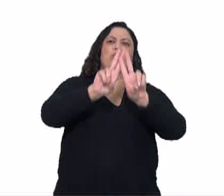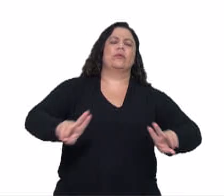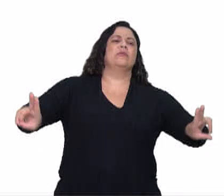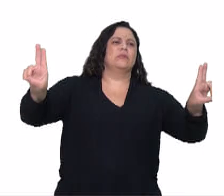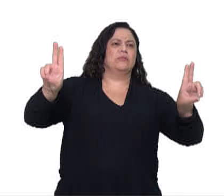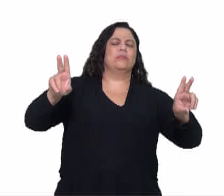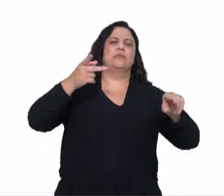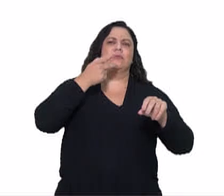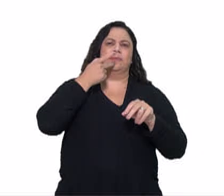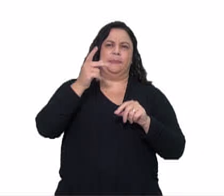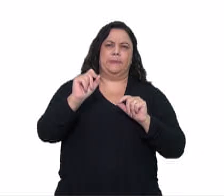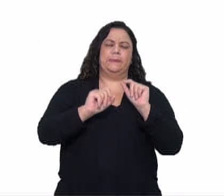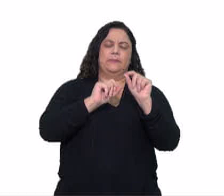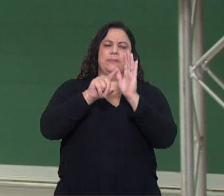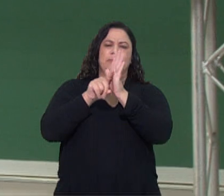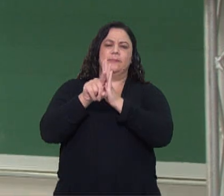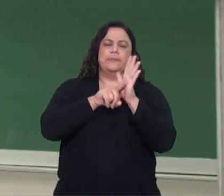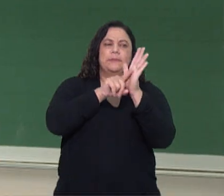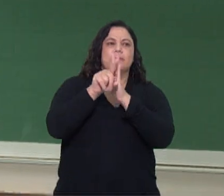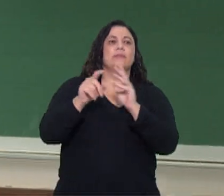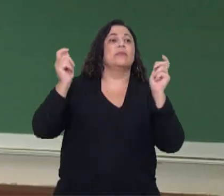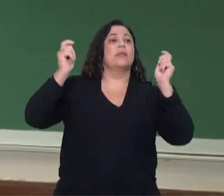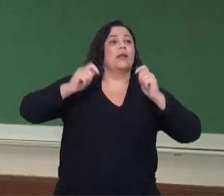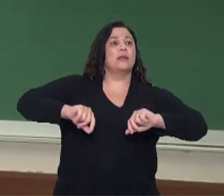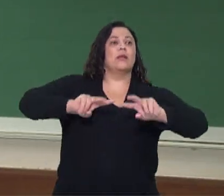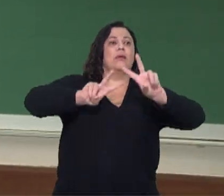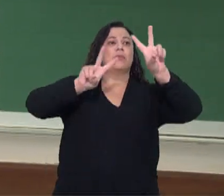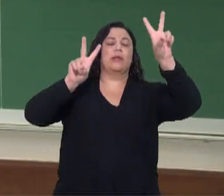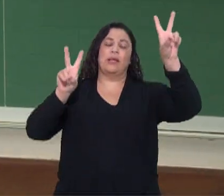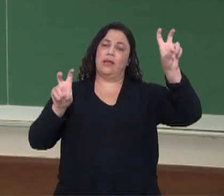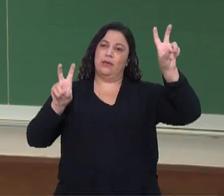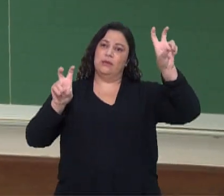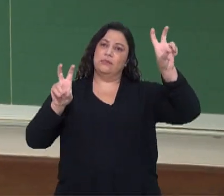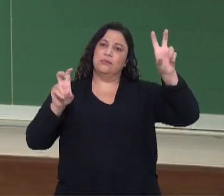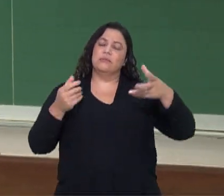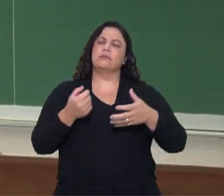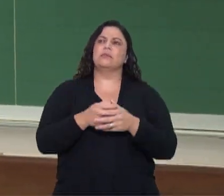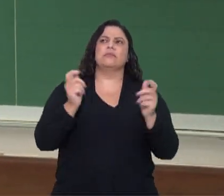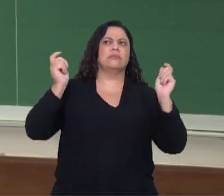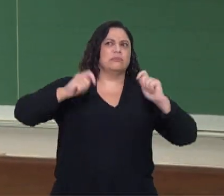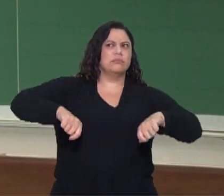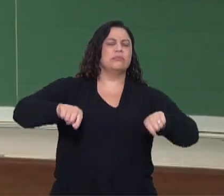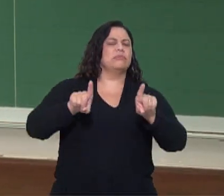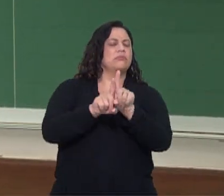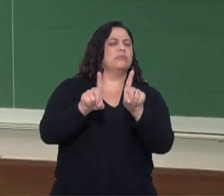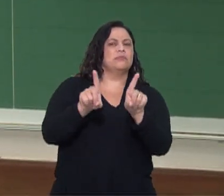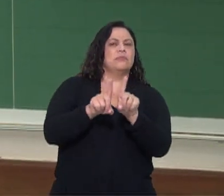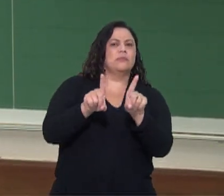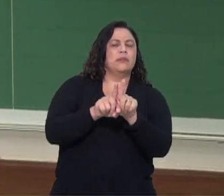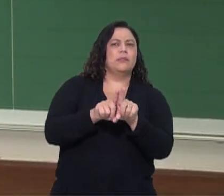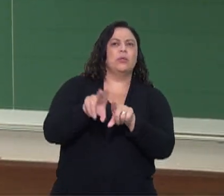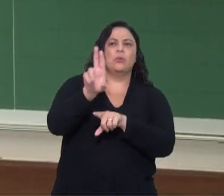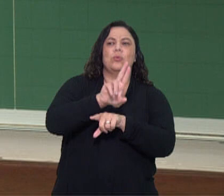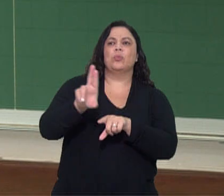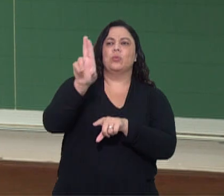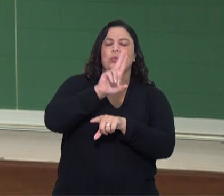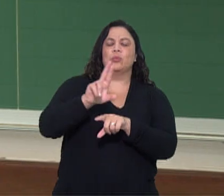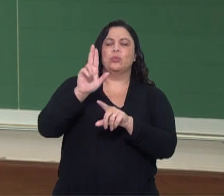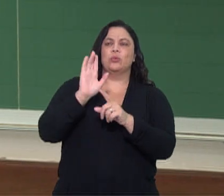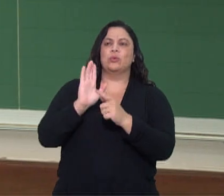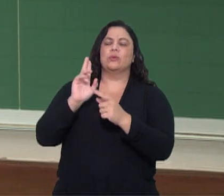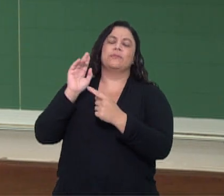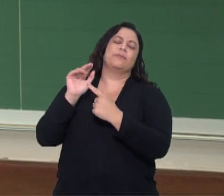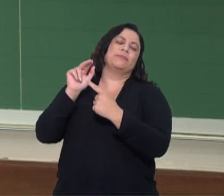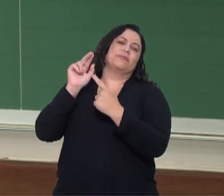aspa. Nós já vimos na pontuação que as aspas também, elas funcionam para identificar a fala de